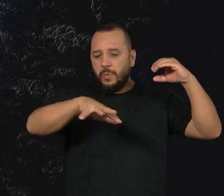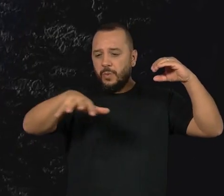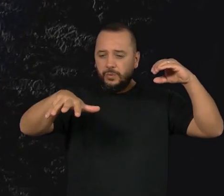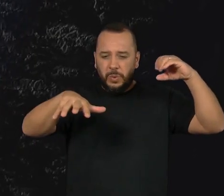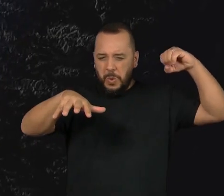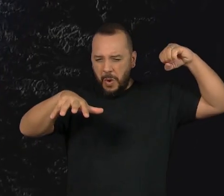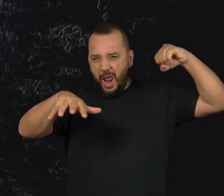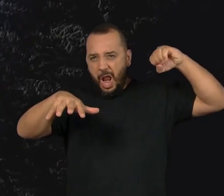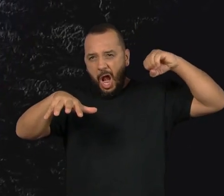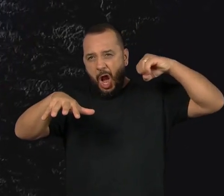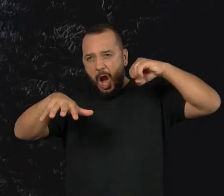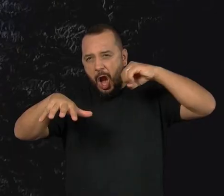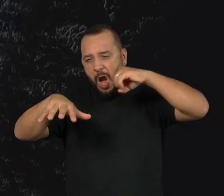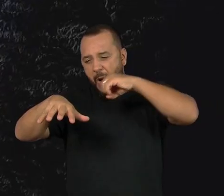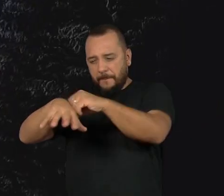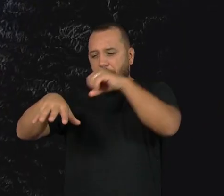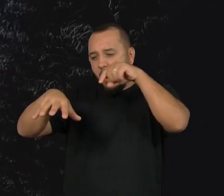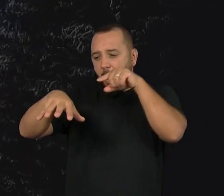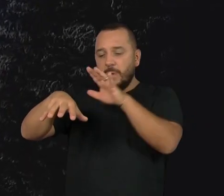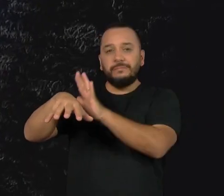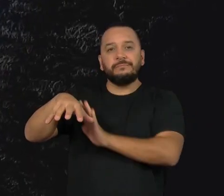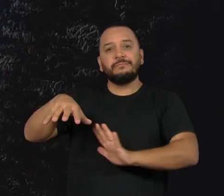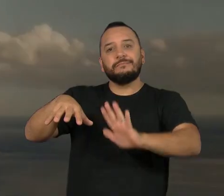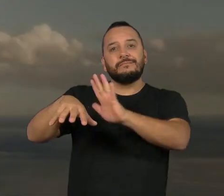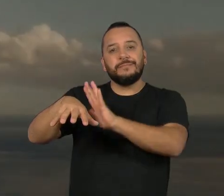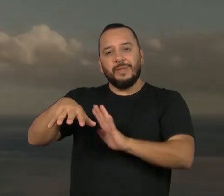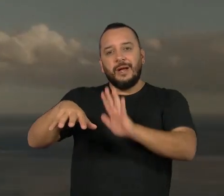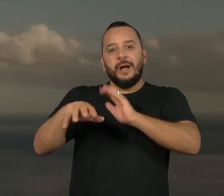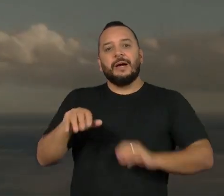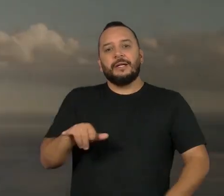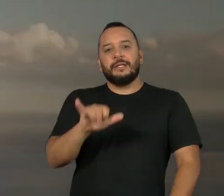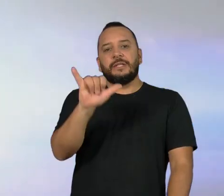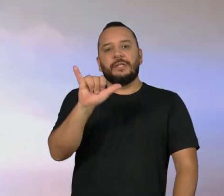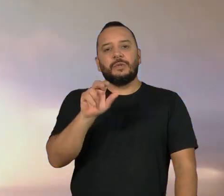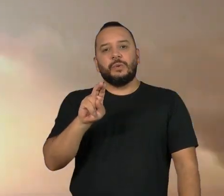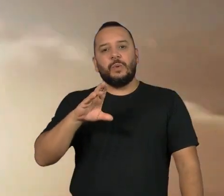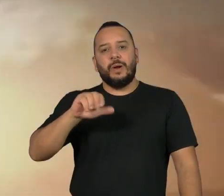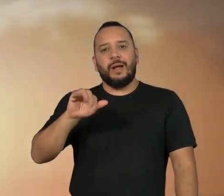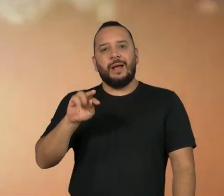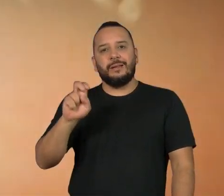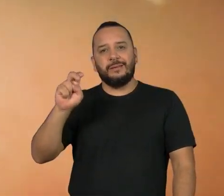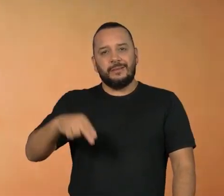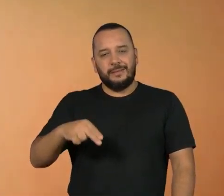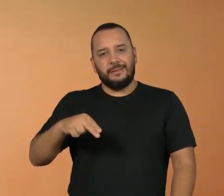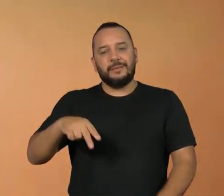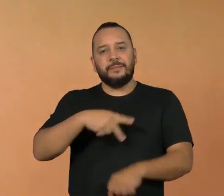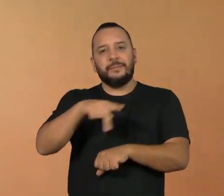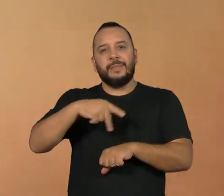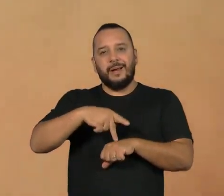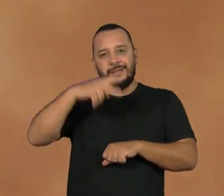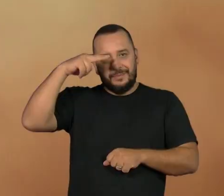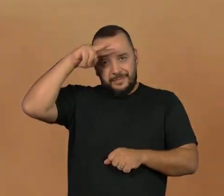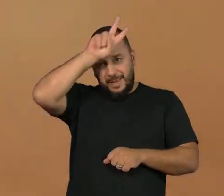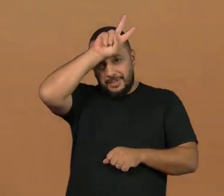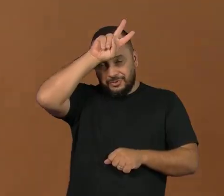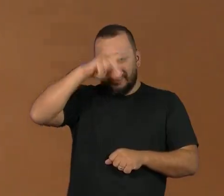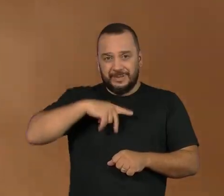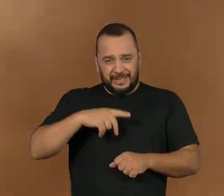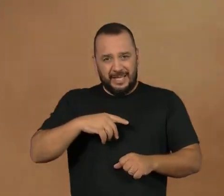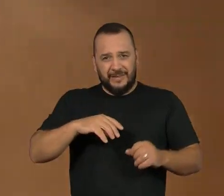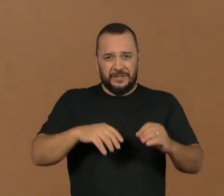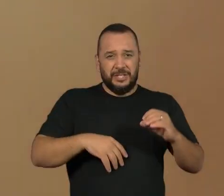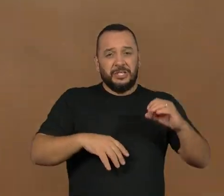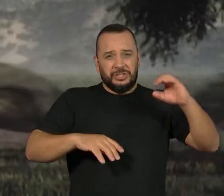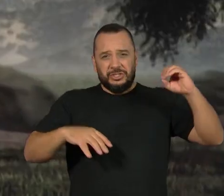atingiu a região hoje conhecida como Península de Yucatán, no México. A queda da enorme rocha vinda